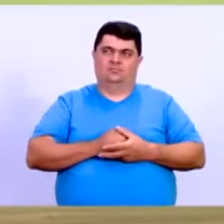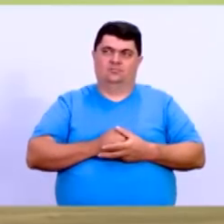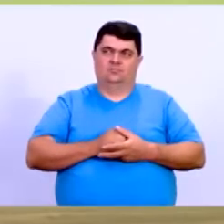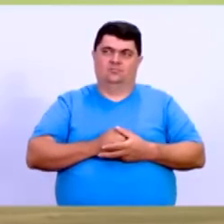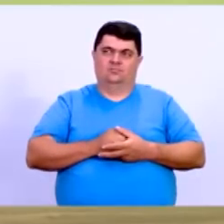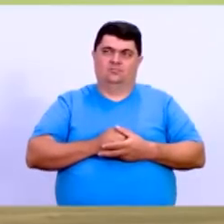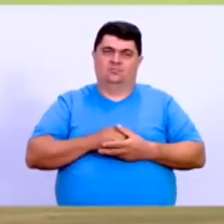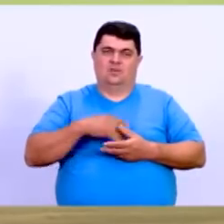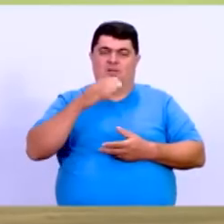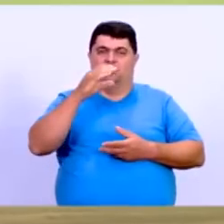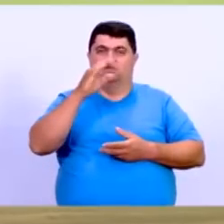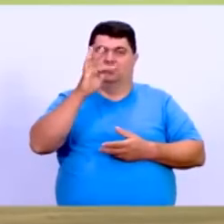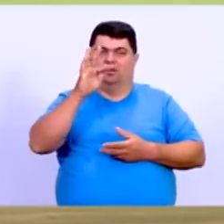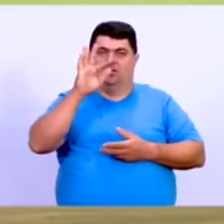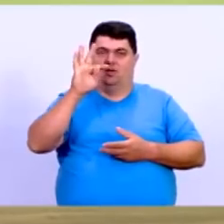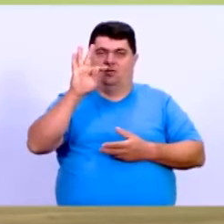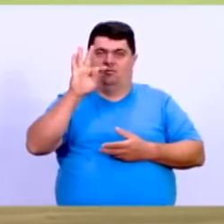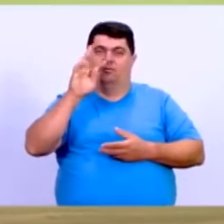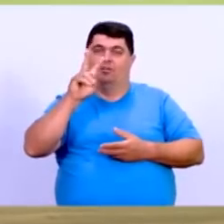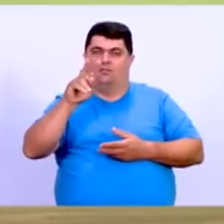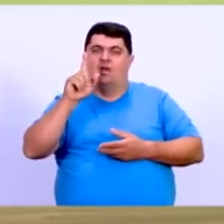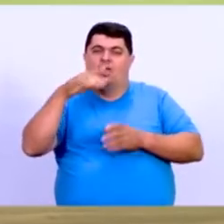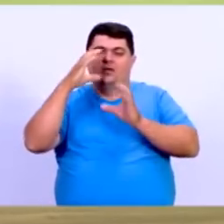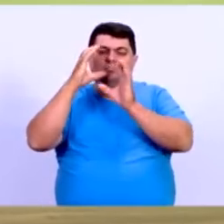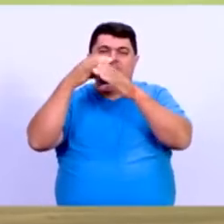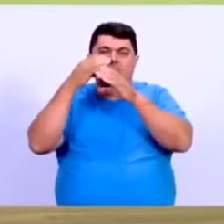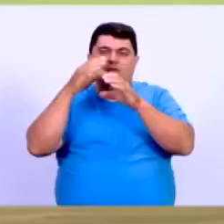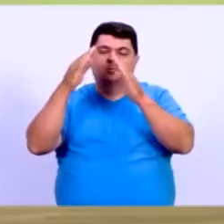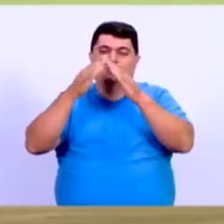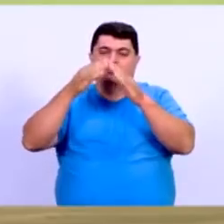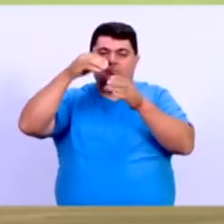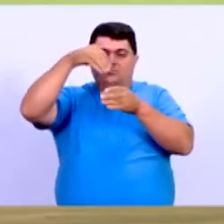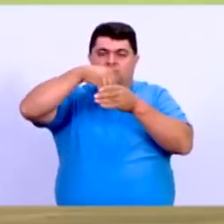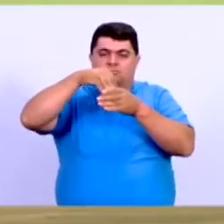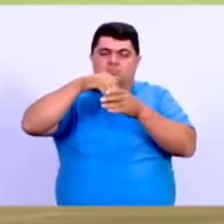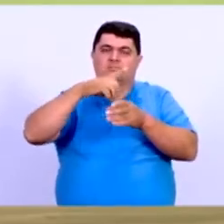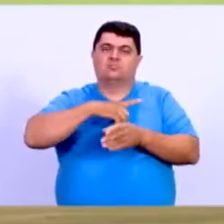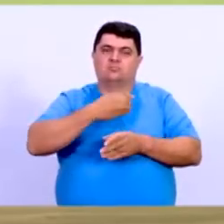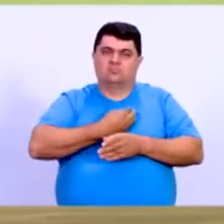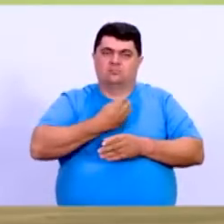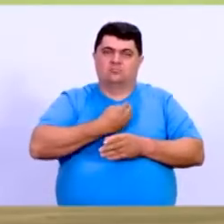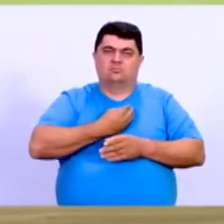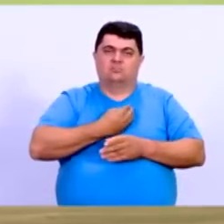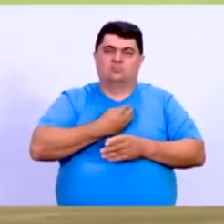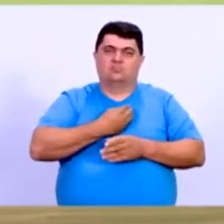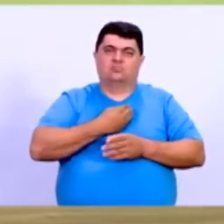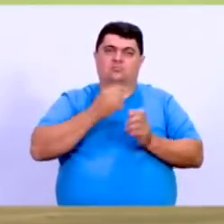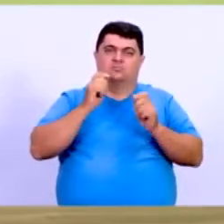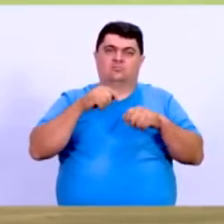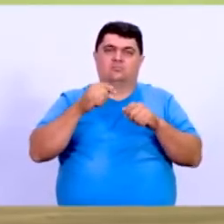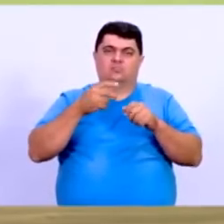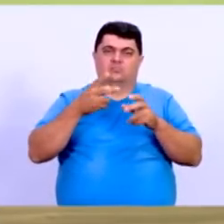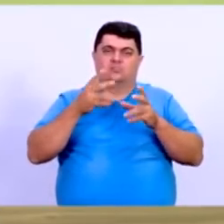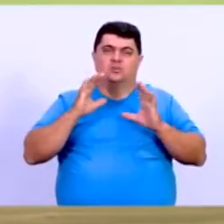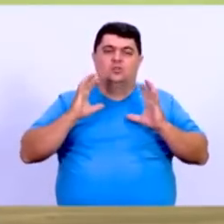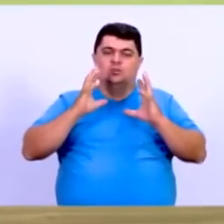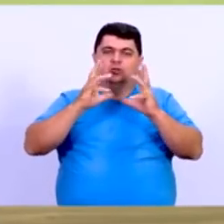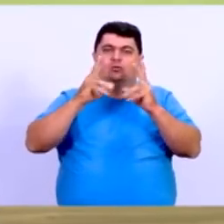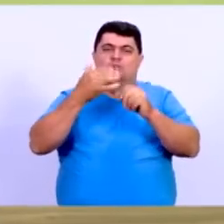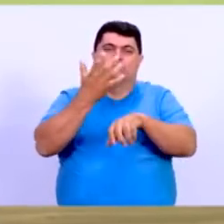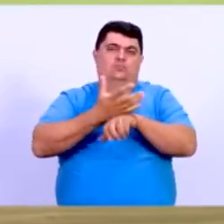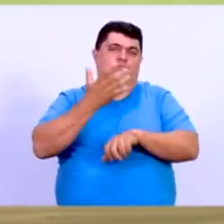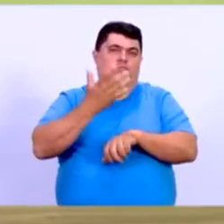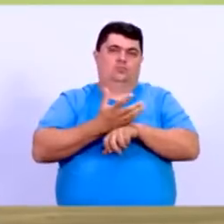sistema de CFTV, que todo mundo conhece as câmeras. Então, desse exemplo, pessoal, a gente consegue abordar quase que todo o conteúdo da